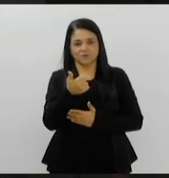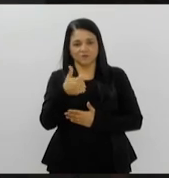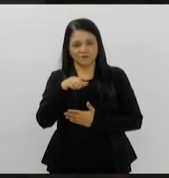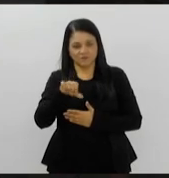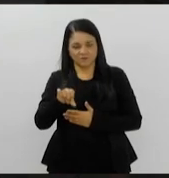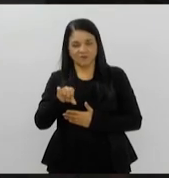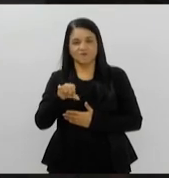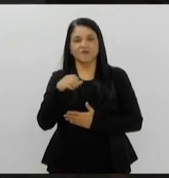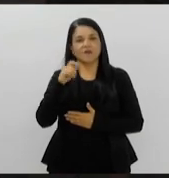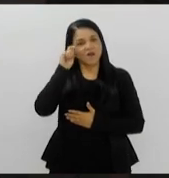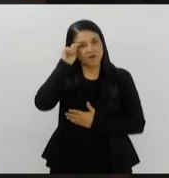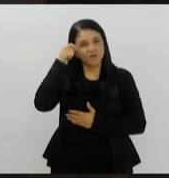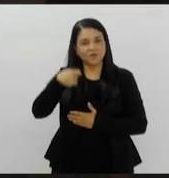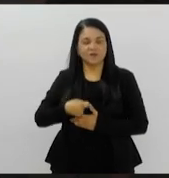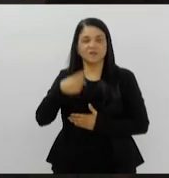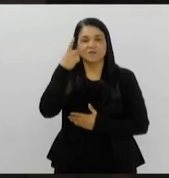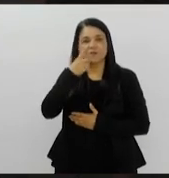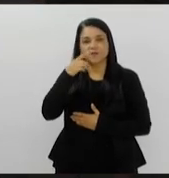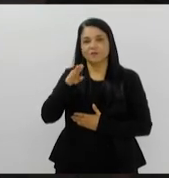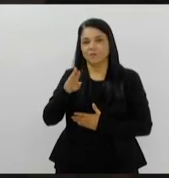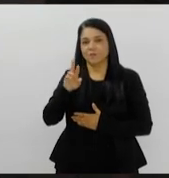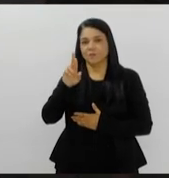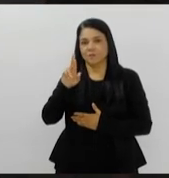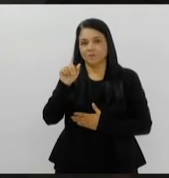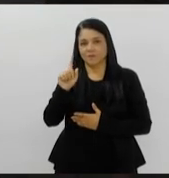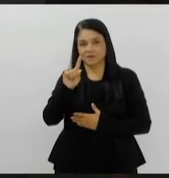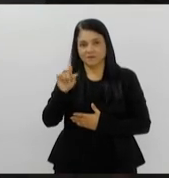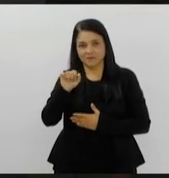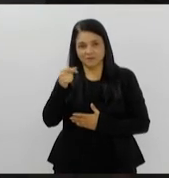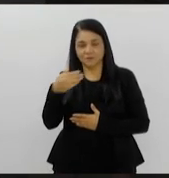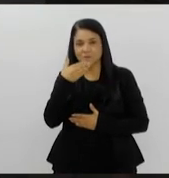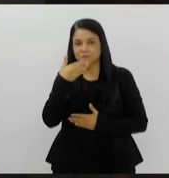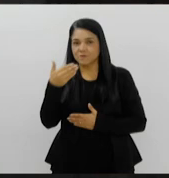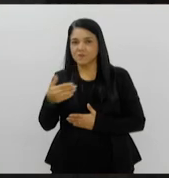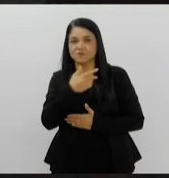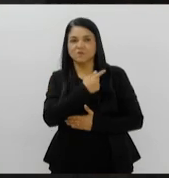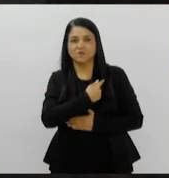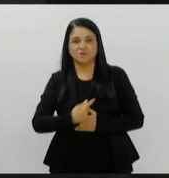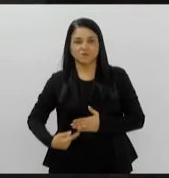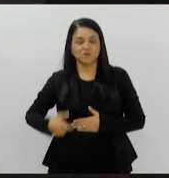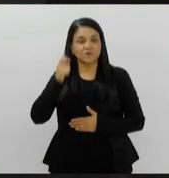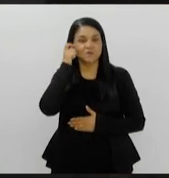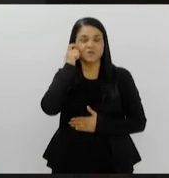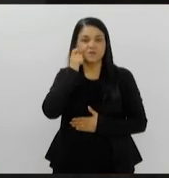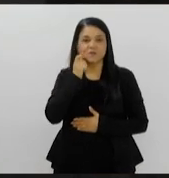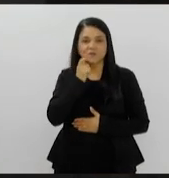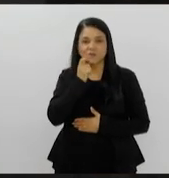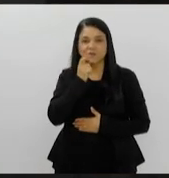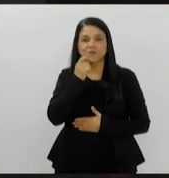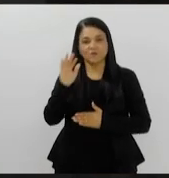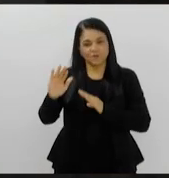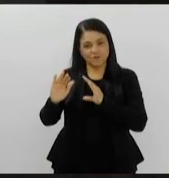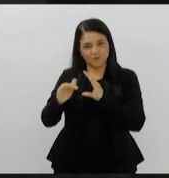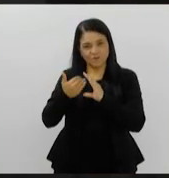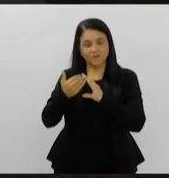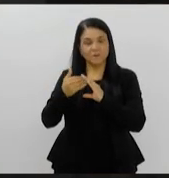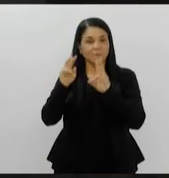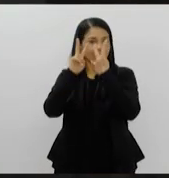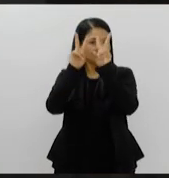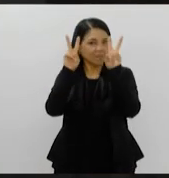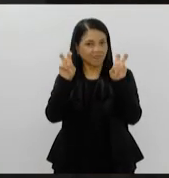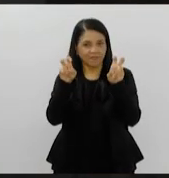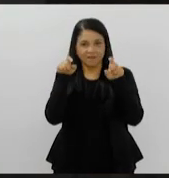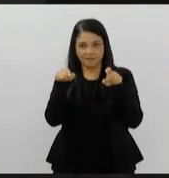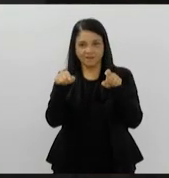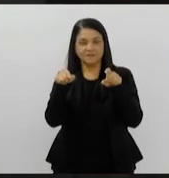222/2019, de autoria do deputado Brazão, que solicita ao excelentíssimo senhor governador do estado do Rio de Janeiro o envio de mensagem dispondo